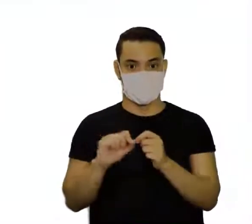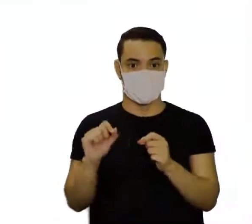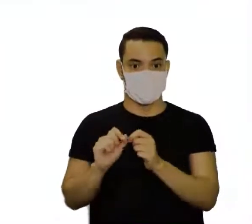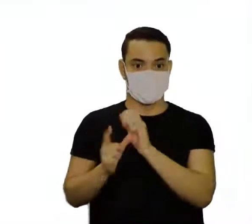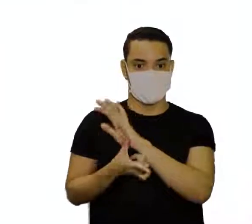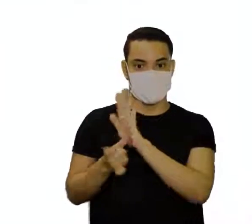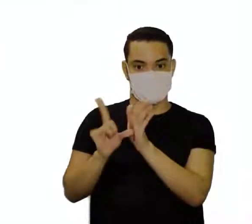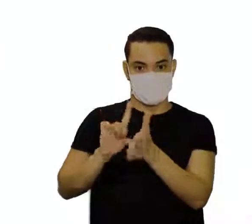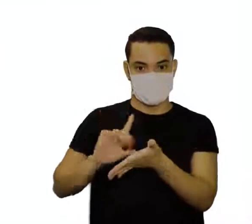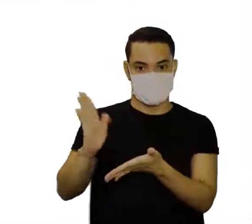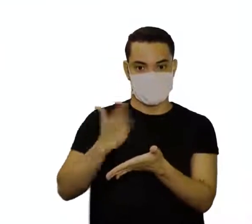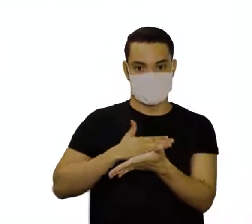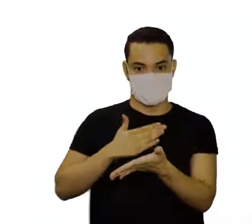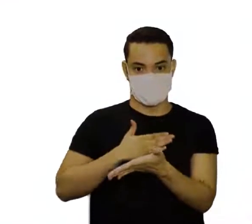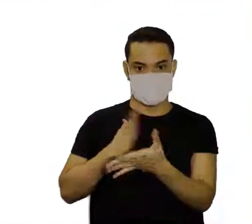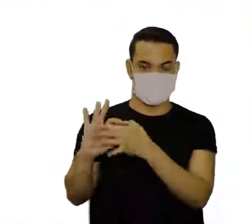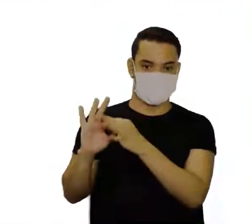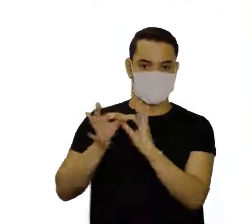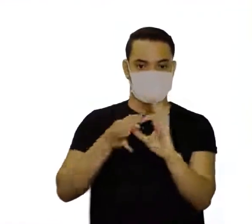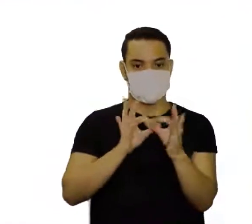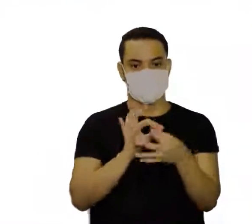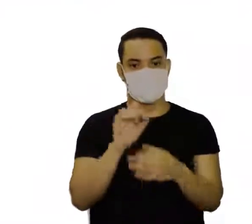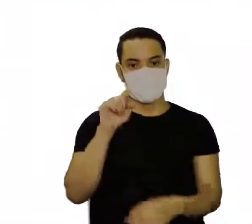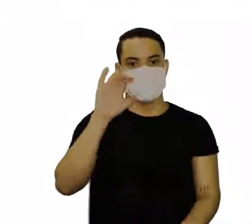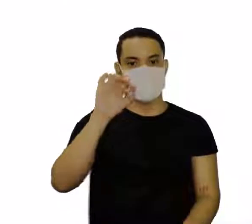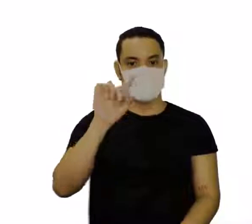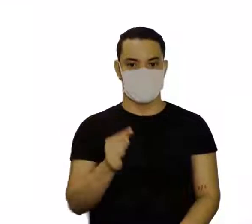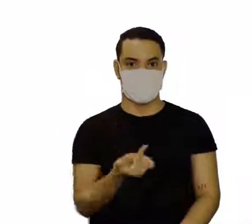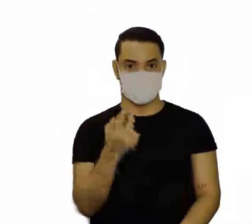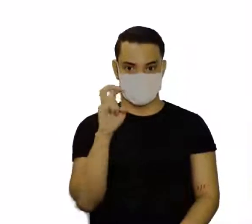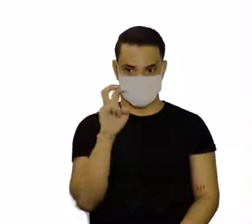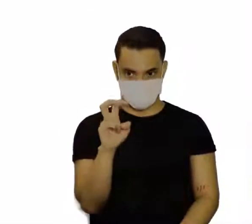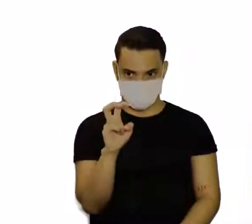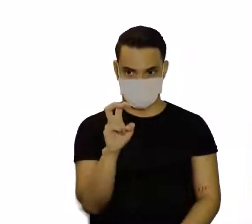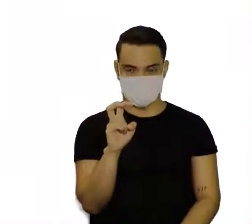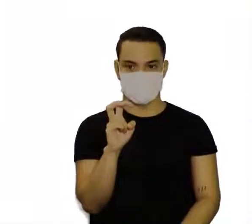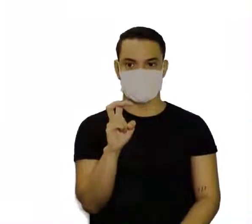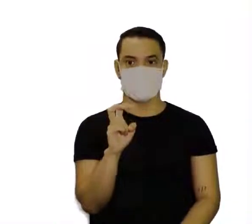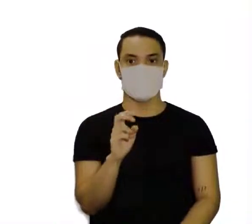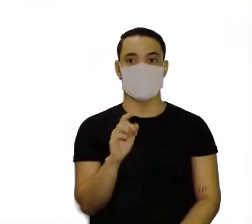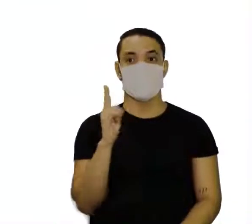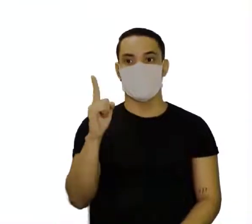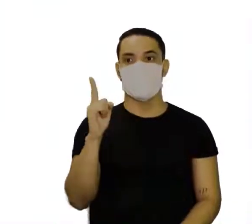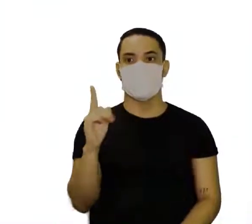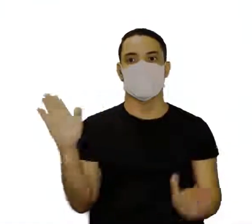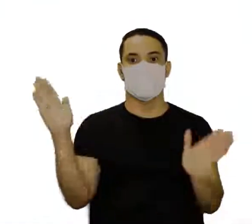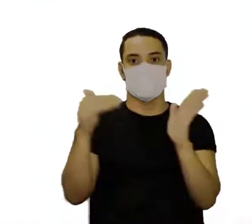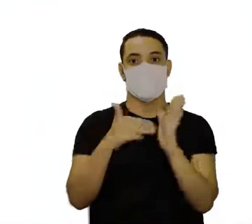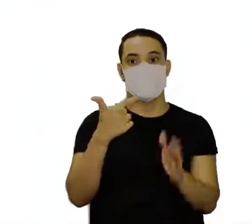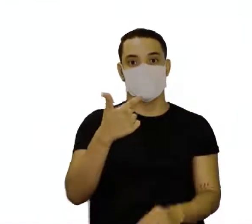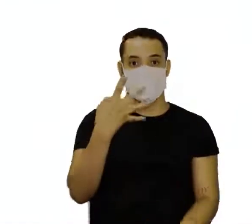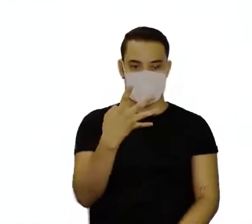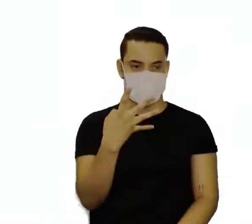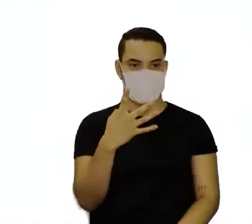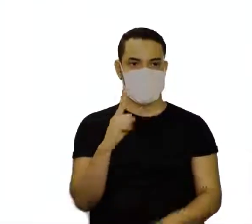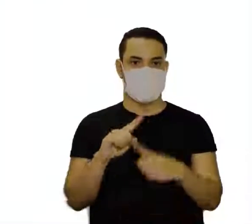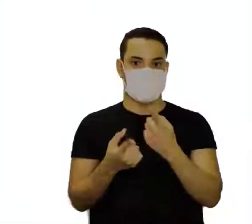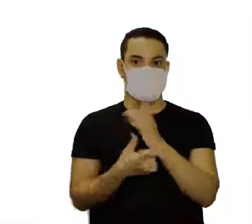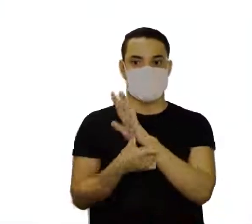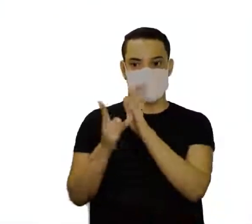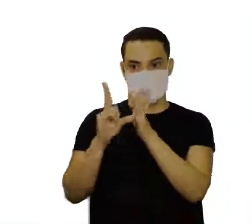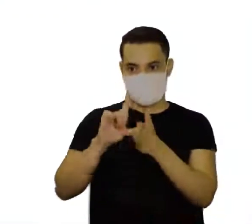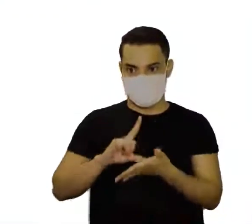anteriormente? A minha corrente era 0,5 para uma tensão de 24. Só que eu saí